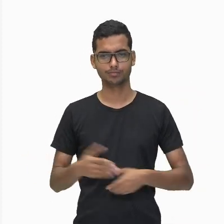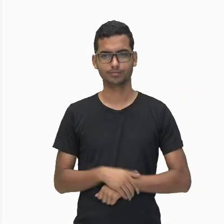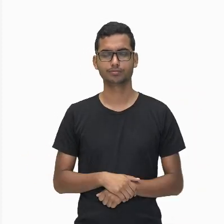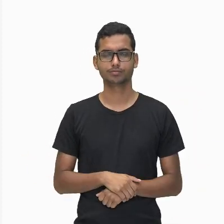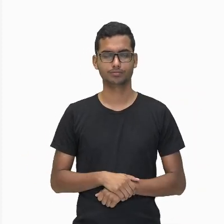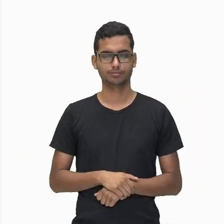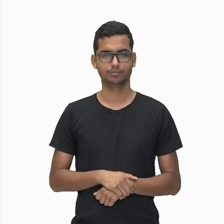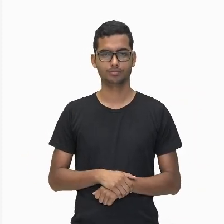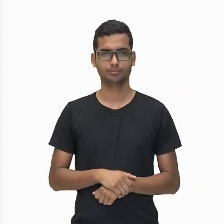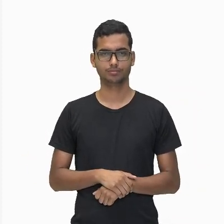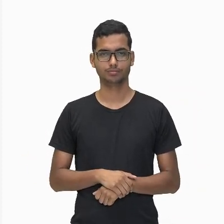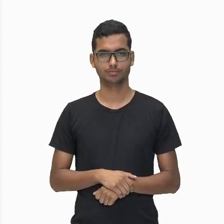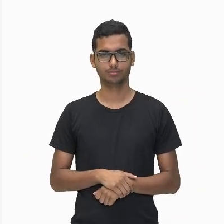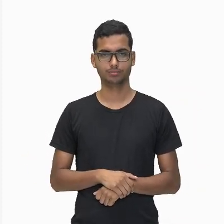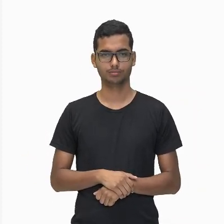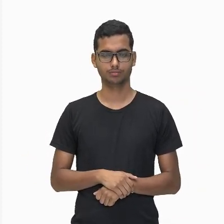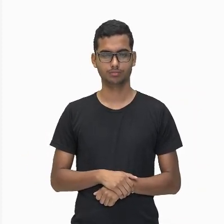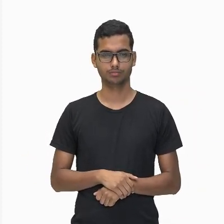basicamente